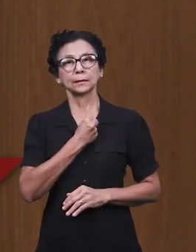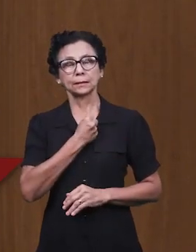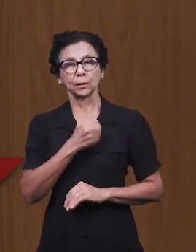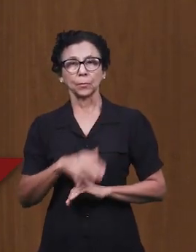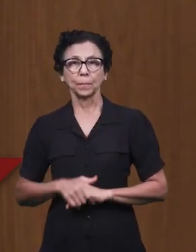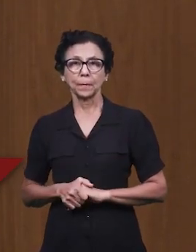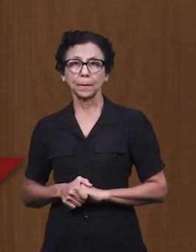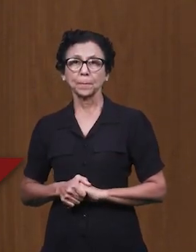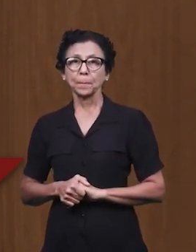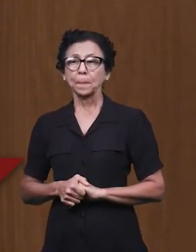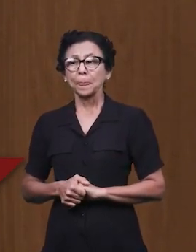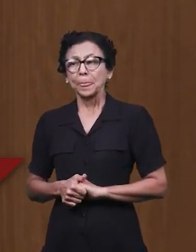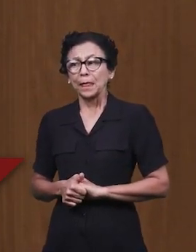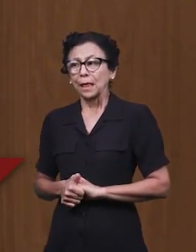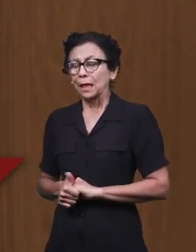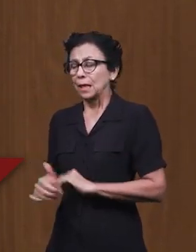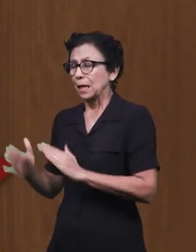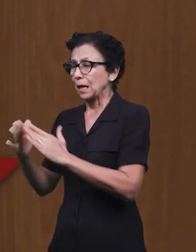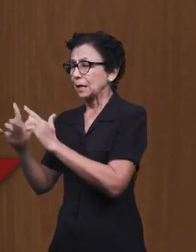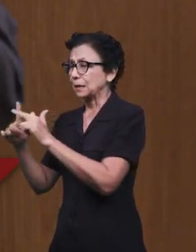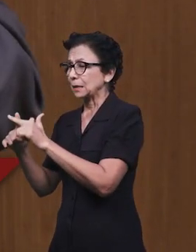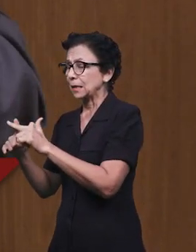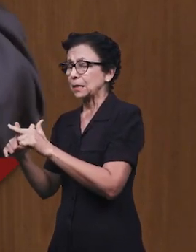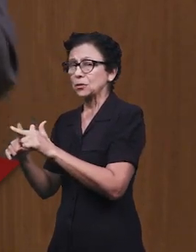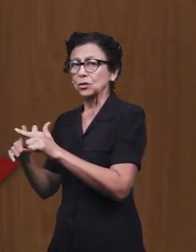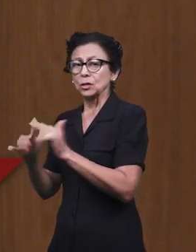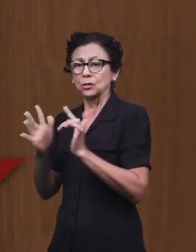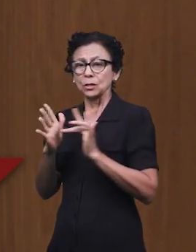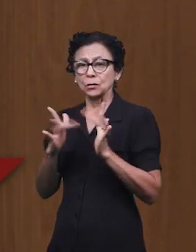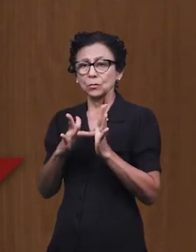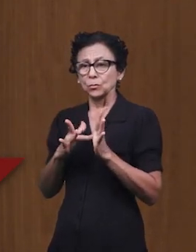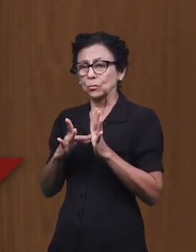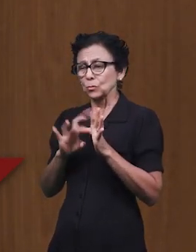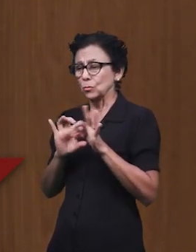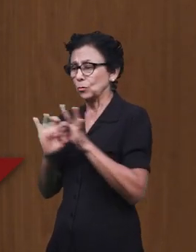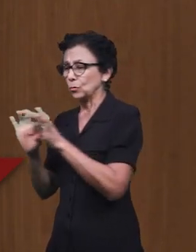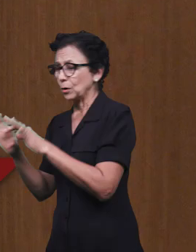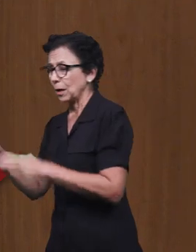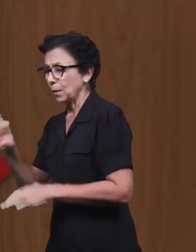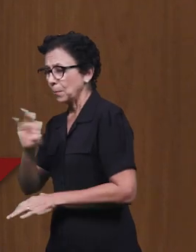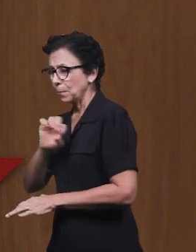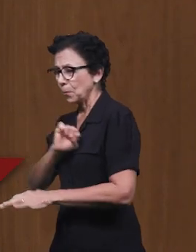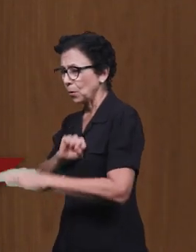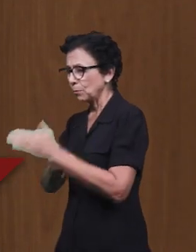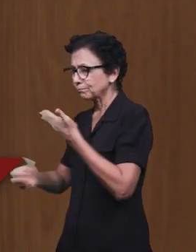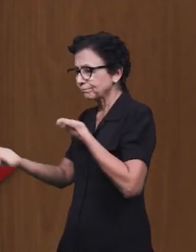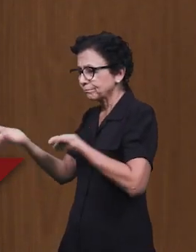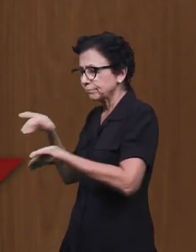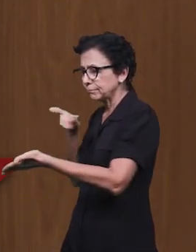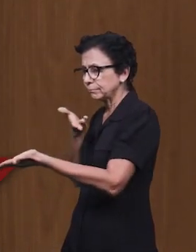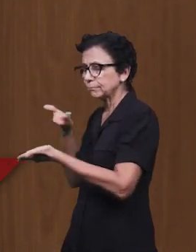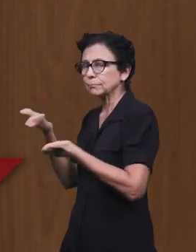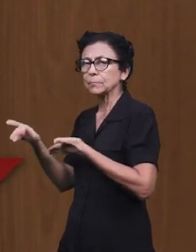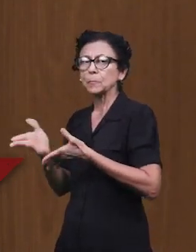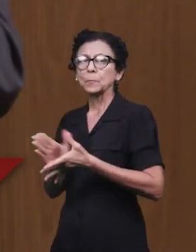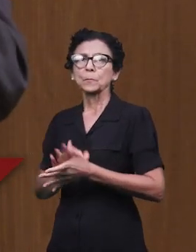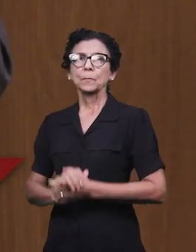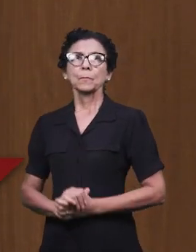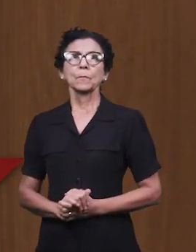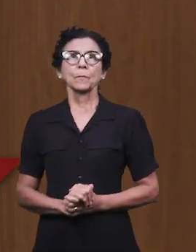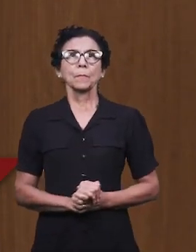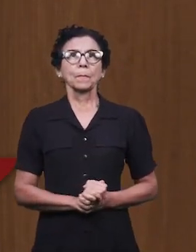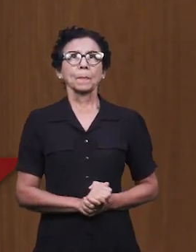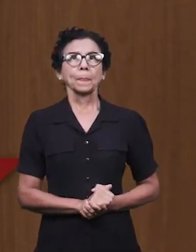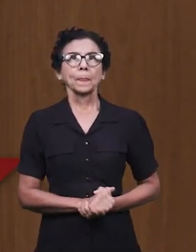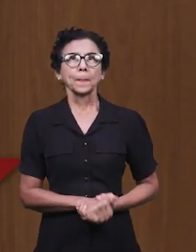a igreja, né? Eu não vou citar textos aqui que os pastores estão presentes, eles estão em condições de fazê-lo. Mas, e